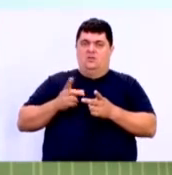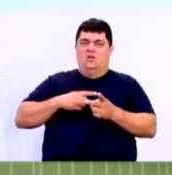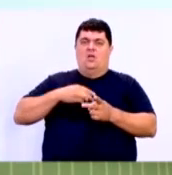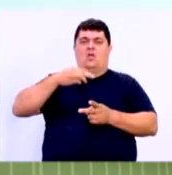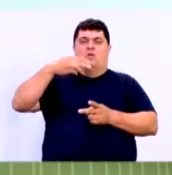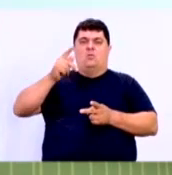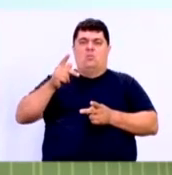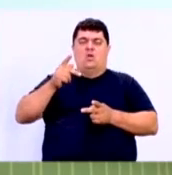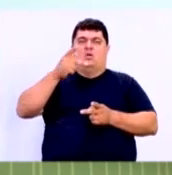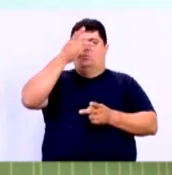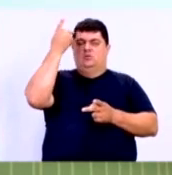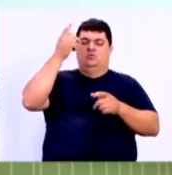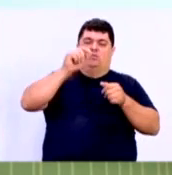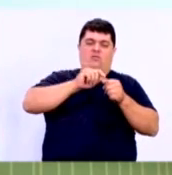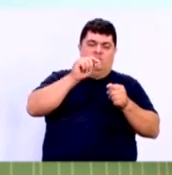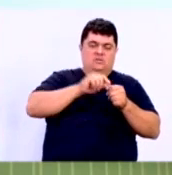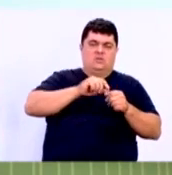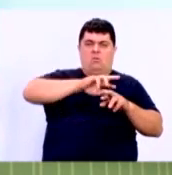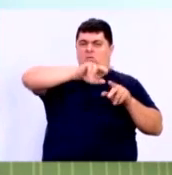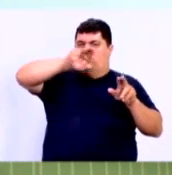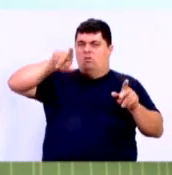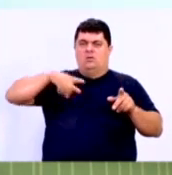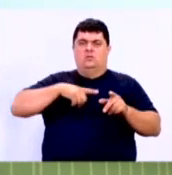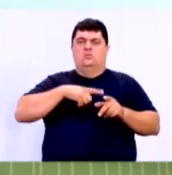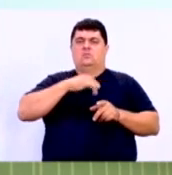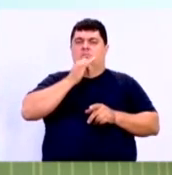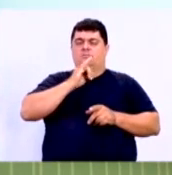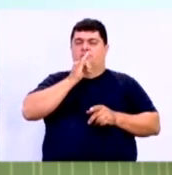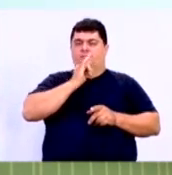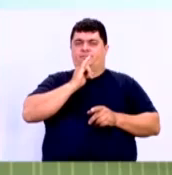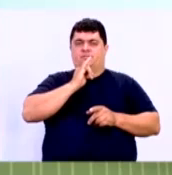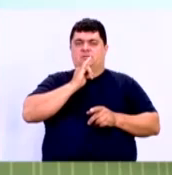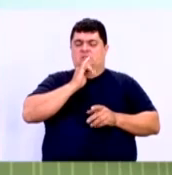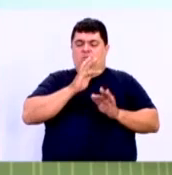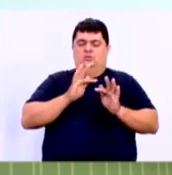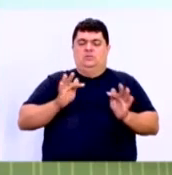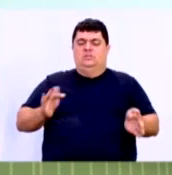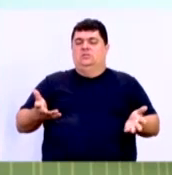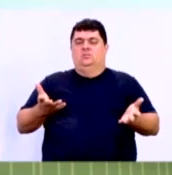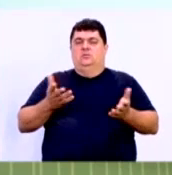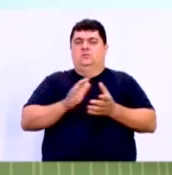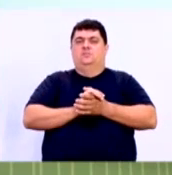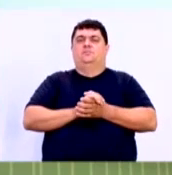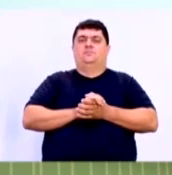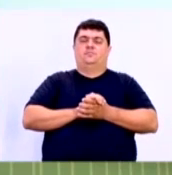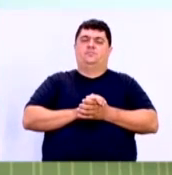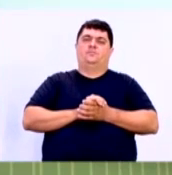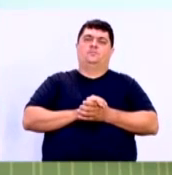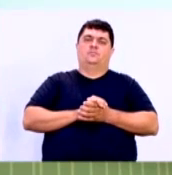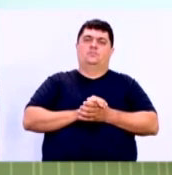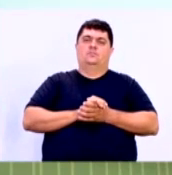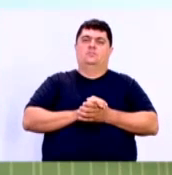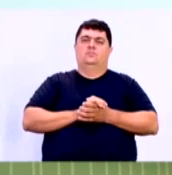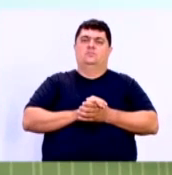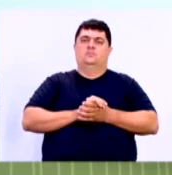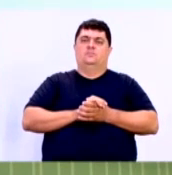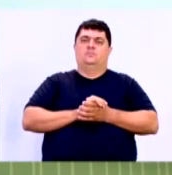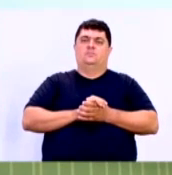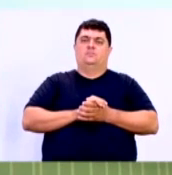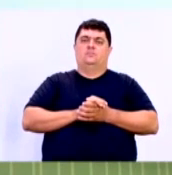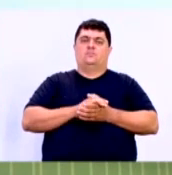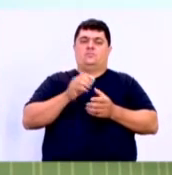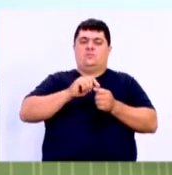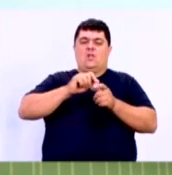matéria-prima, mão de obra e diversos outros fatores. Um exemplo simples do que a gente, para diferenciar esse custeio. A produção